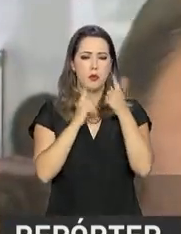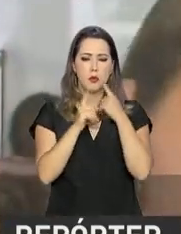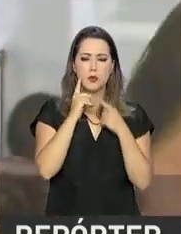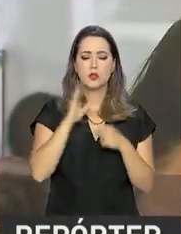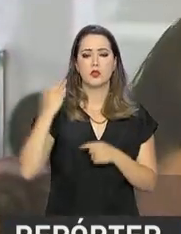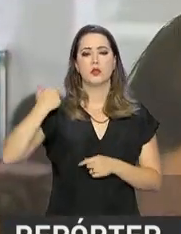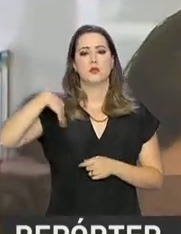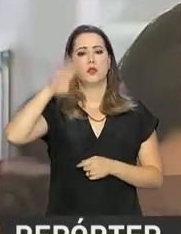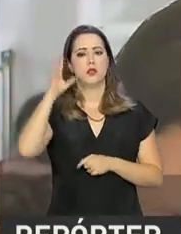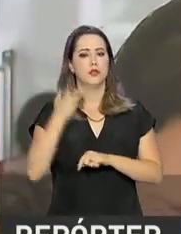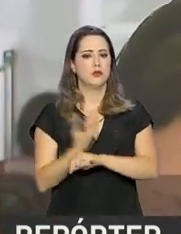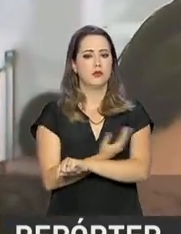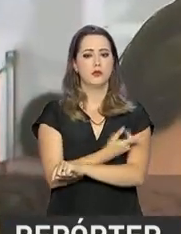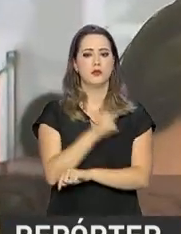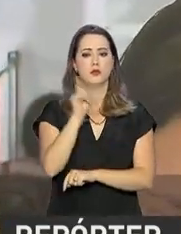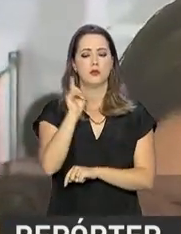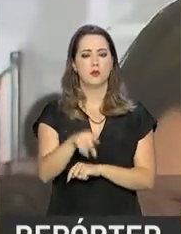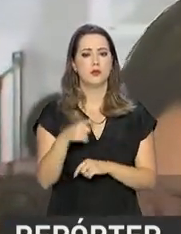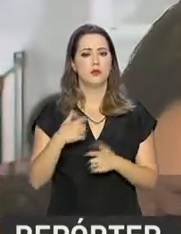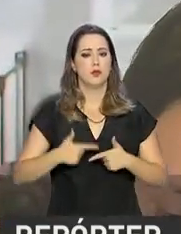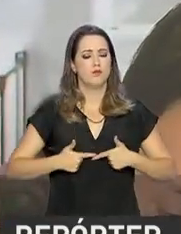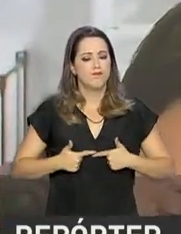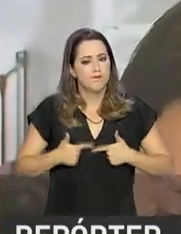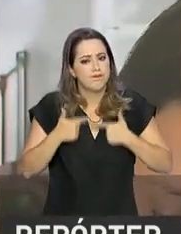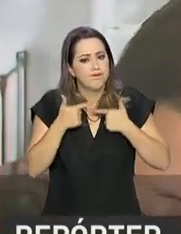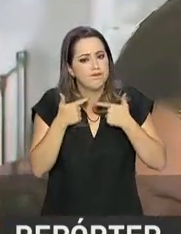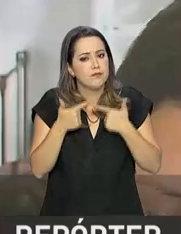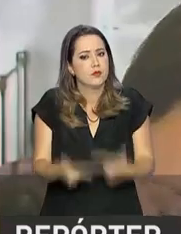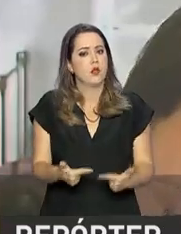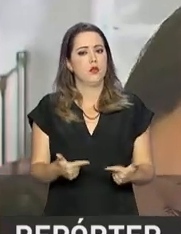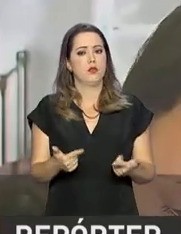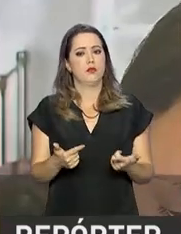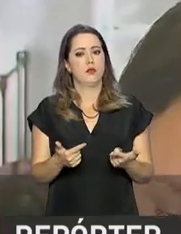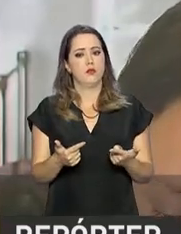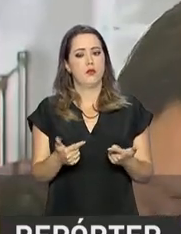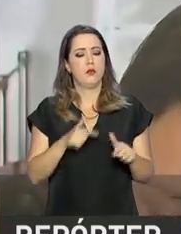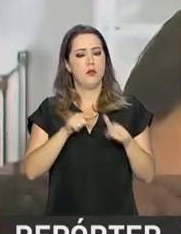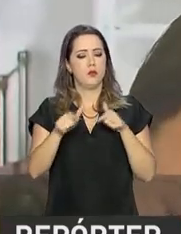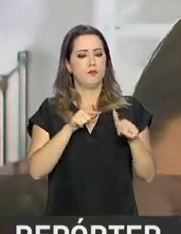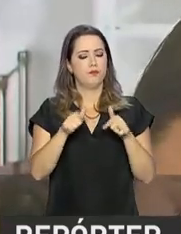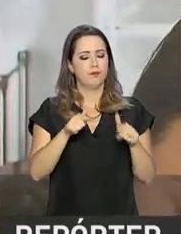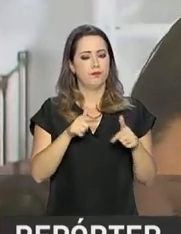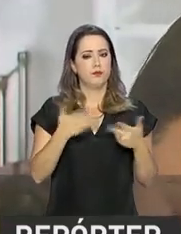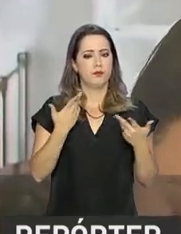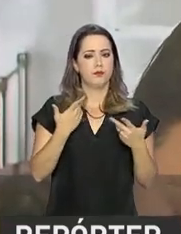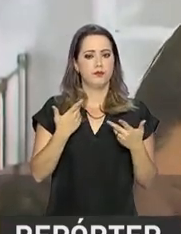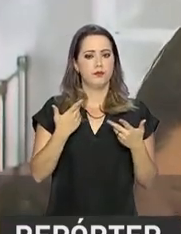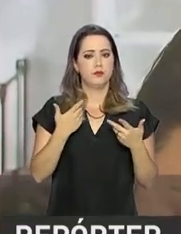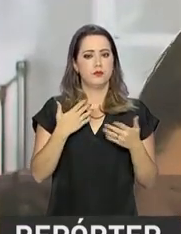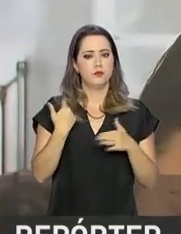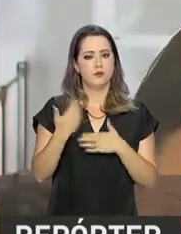todavía. E, bueno, luchar para trabalhar duro, para salir